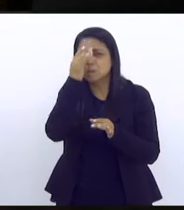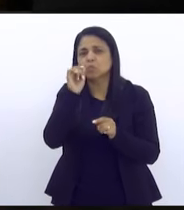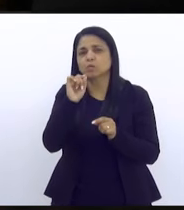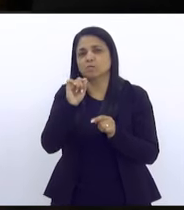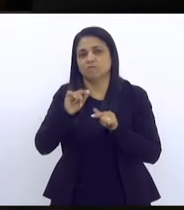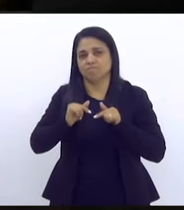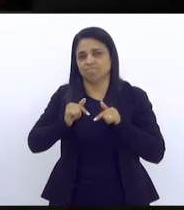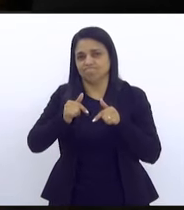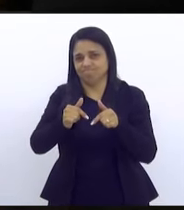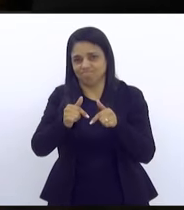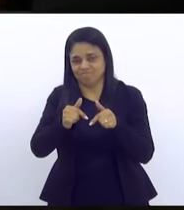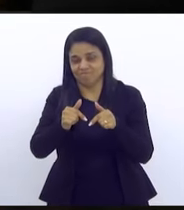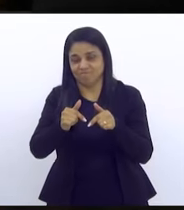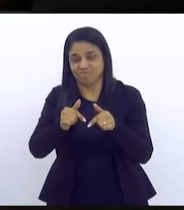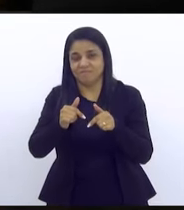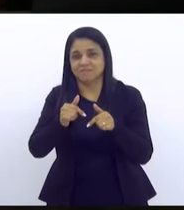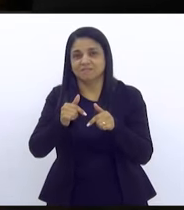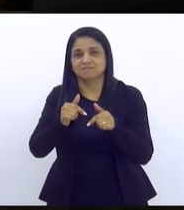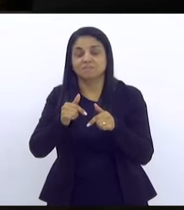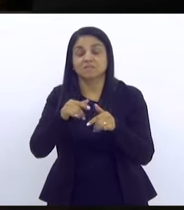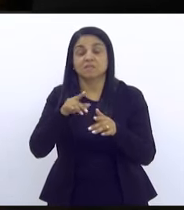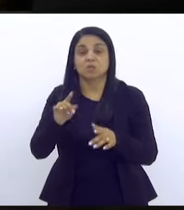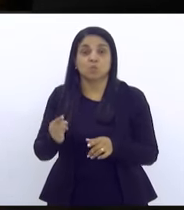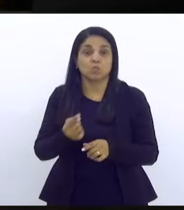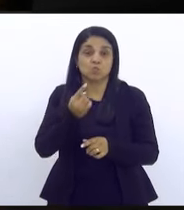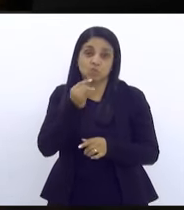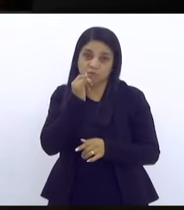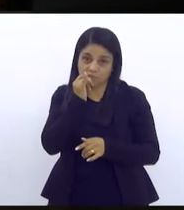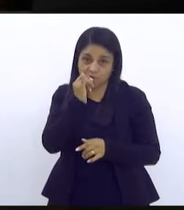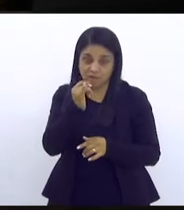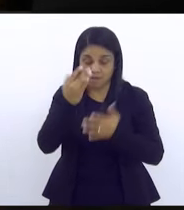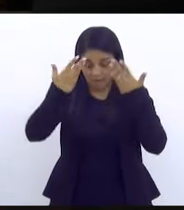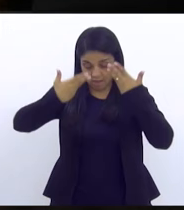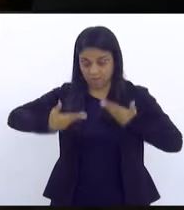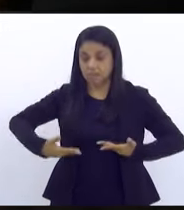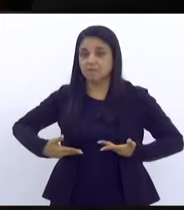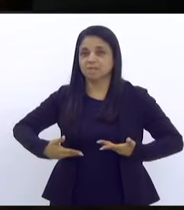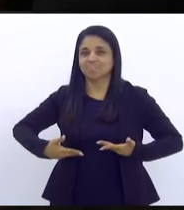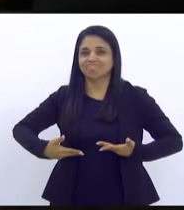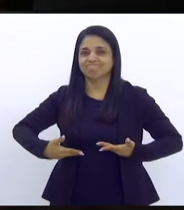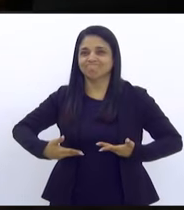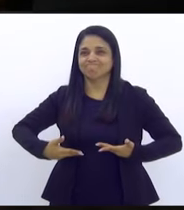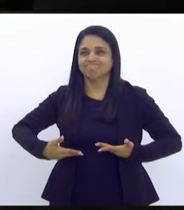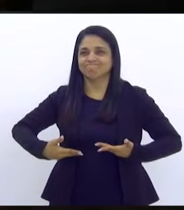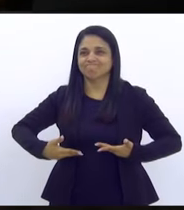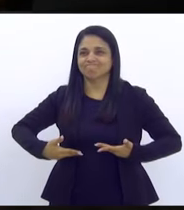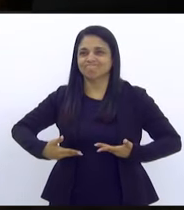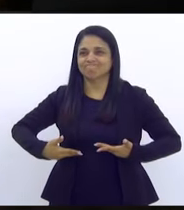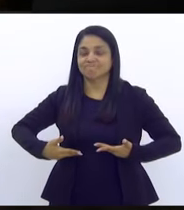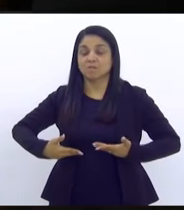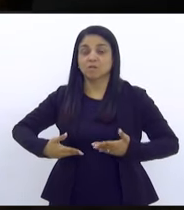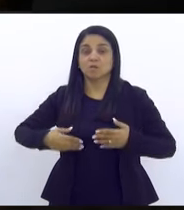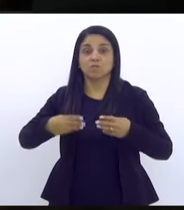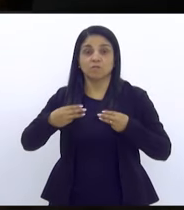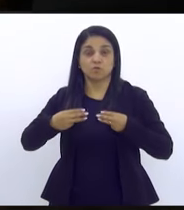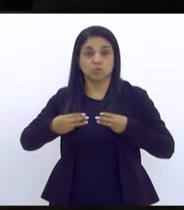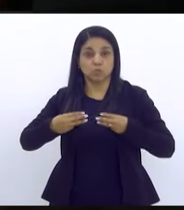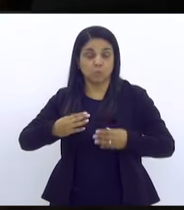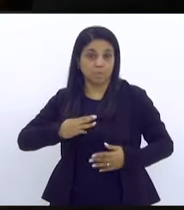fazendo. E a única coisa que a gente precisa dizer é: eis-me aqui. Eu ouvi do ministro do Supremo,